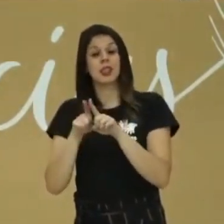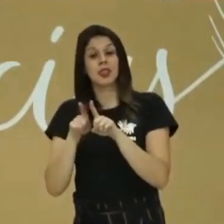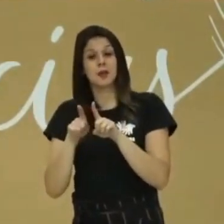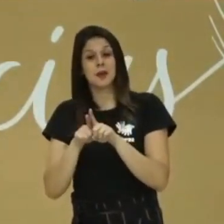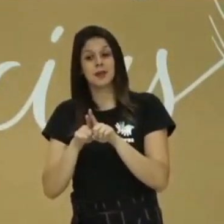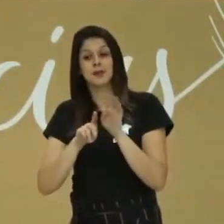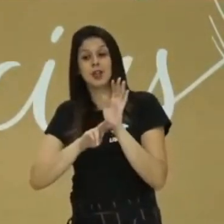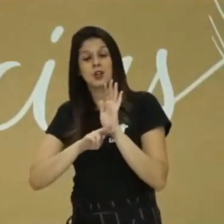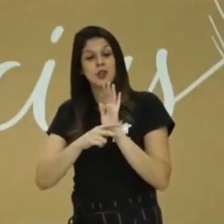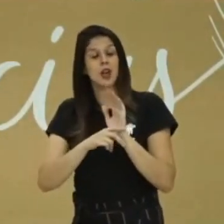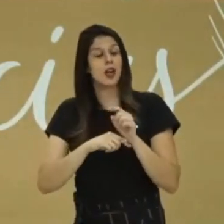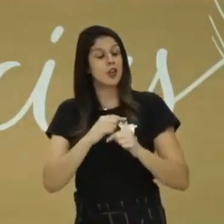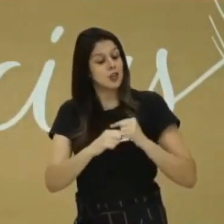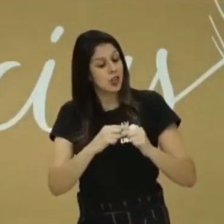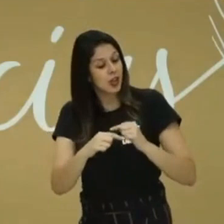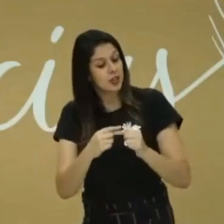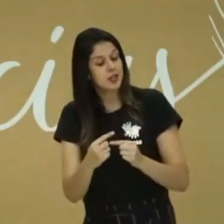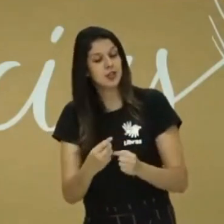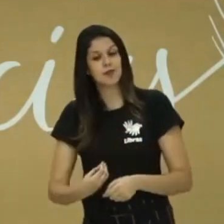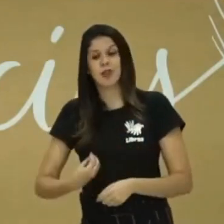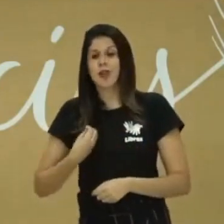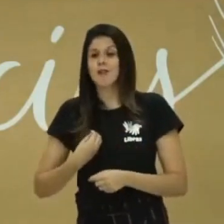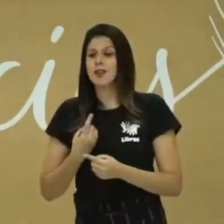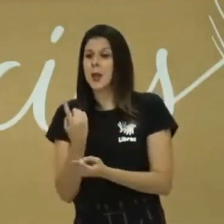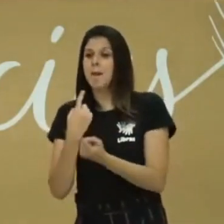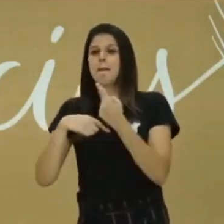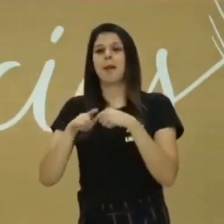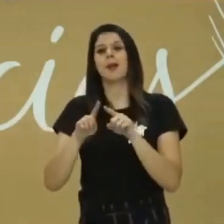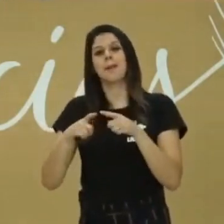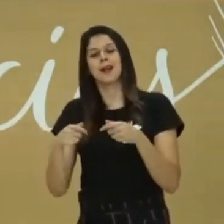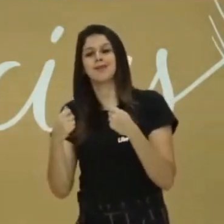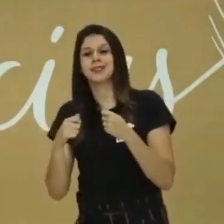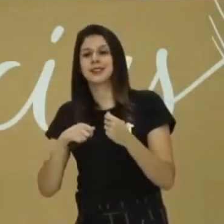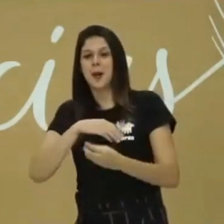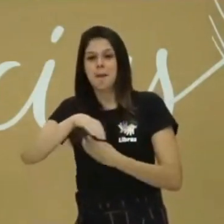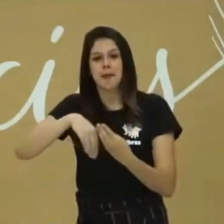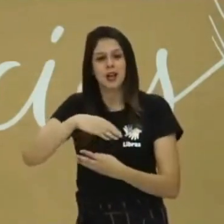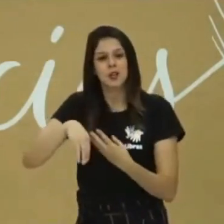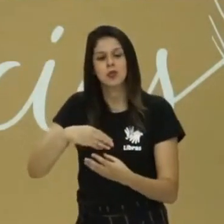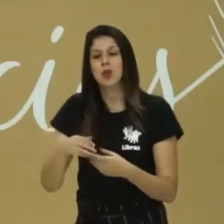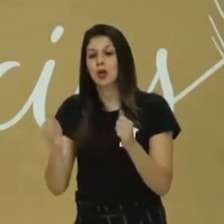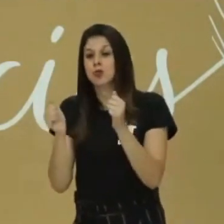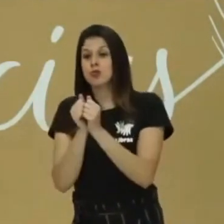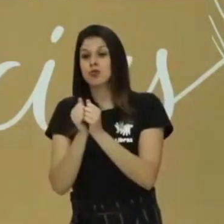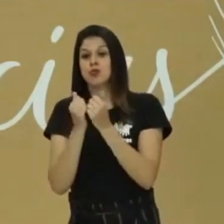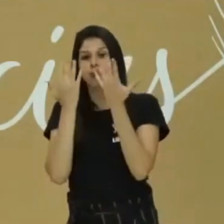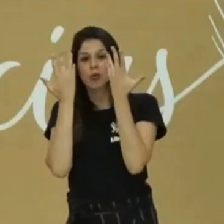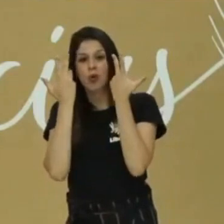raça melhor uma raça mais evoluída E para isso ele precisa de se misturar com os animais